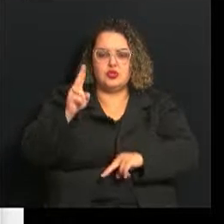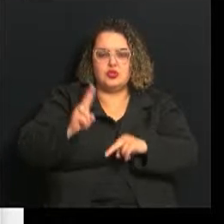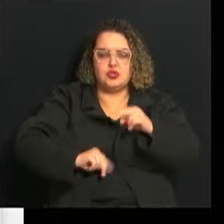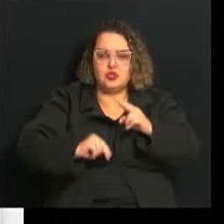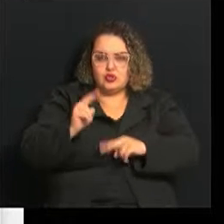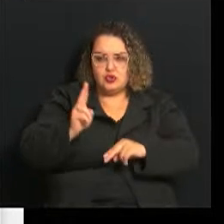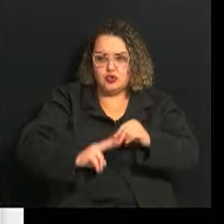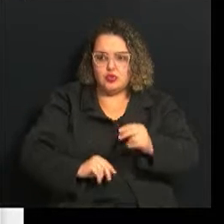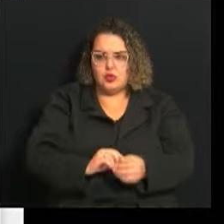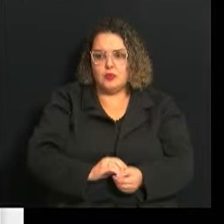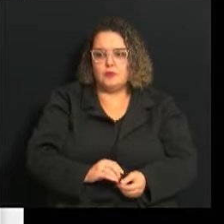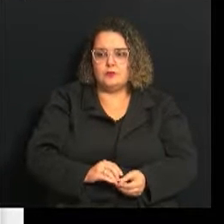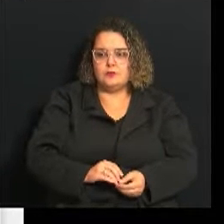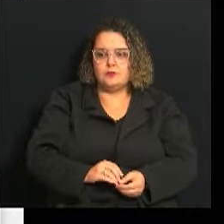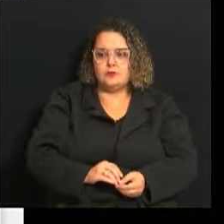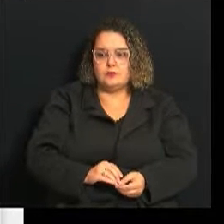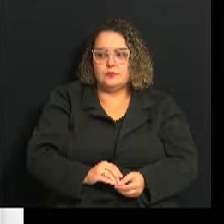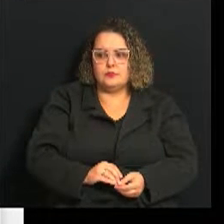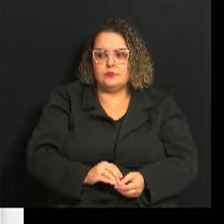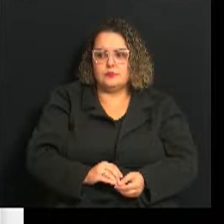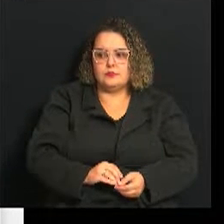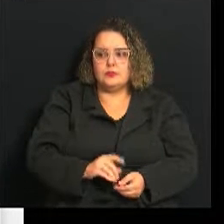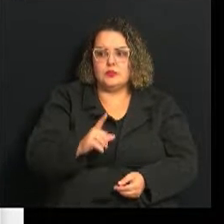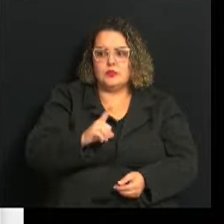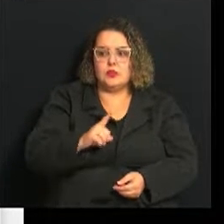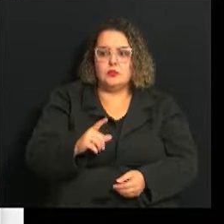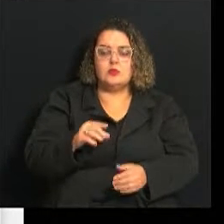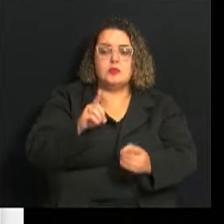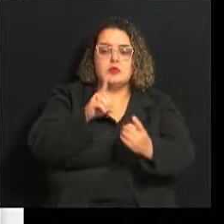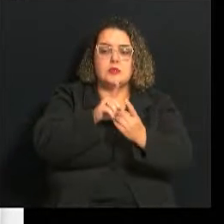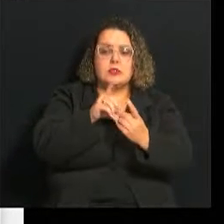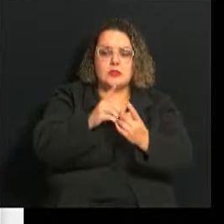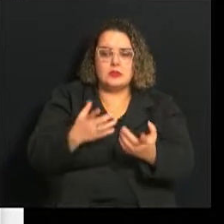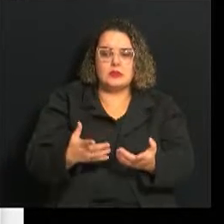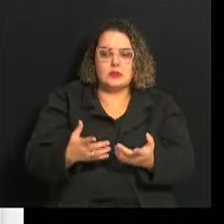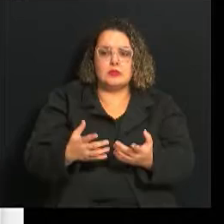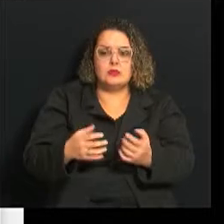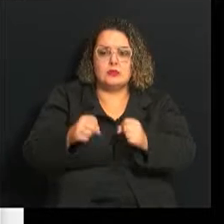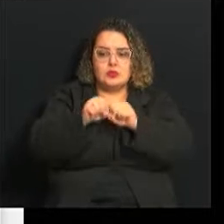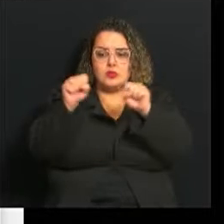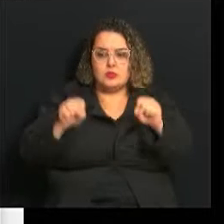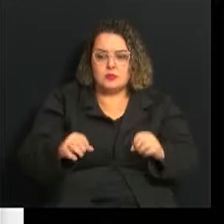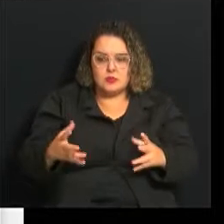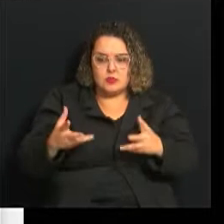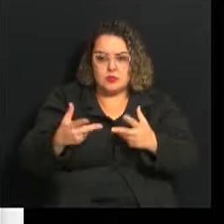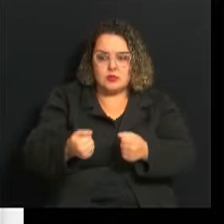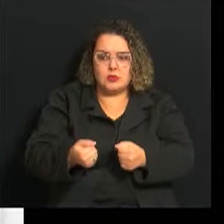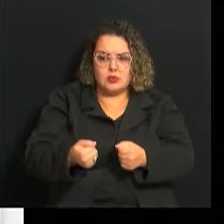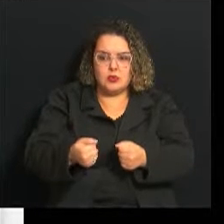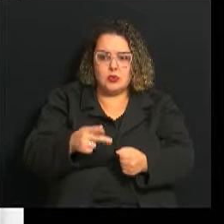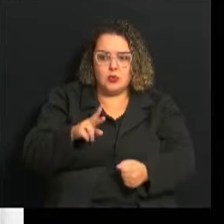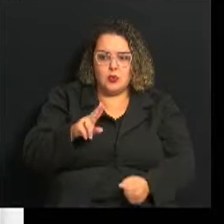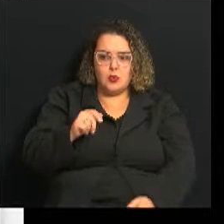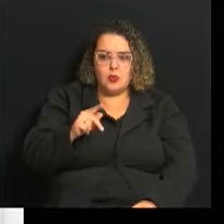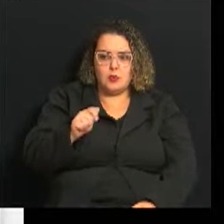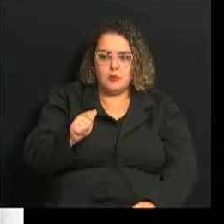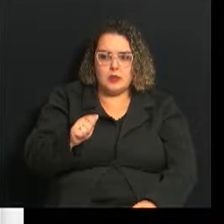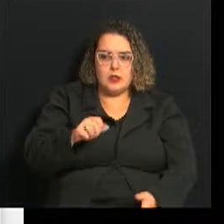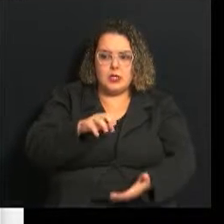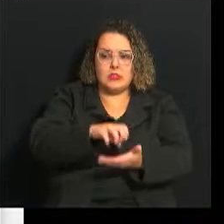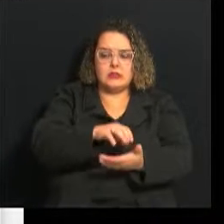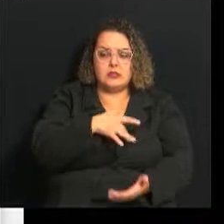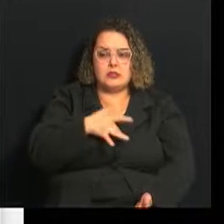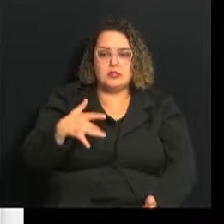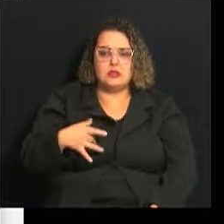temos aí, olha, os atendimentos do sistema todo, sistema UPA, Centro de Saúde e